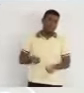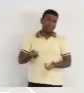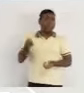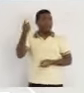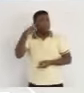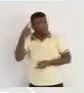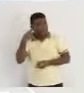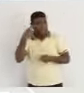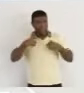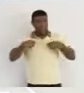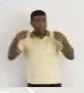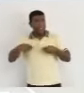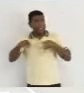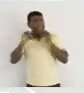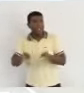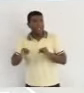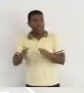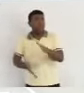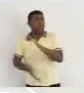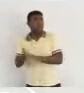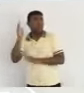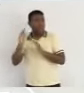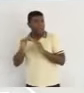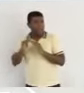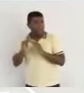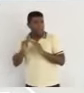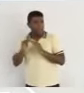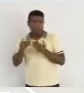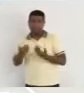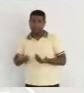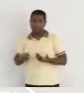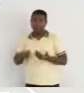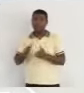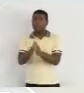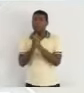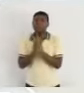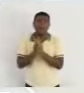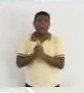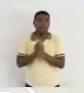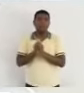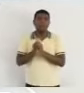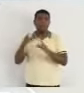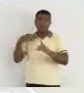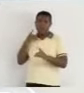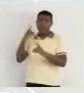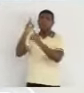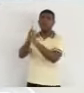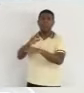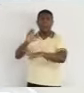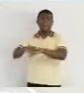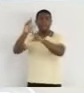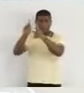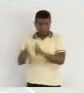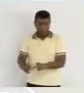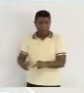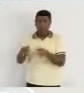de casa, que venha abolir todo encontro com mais pessoas, que